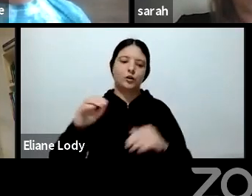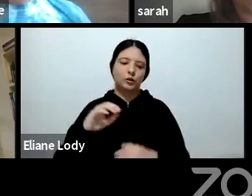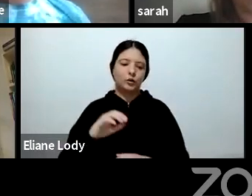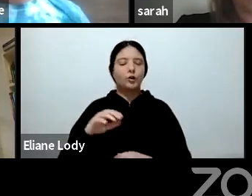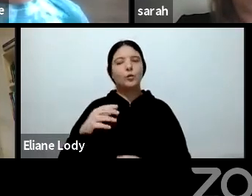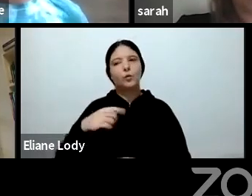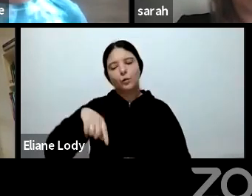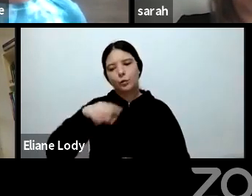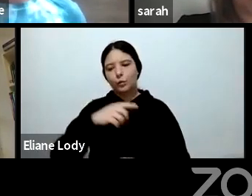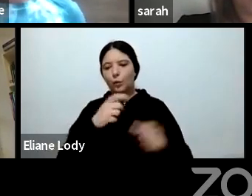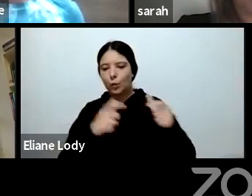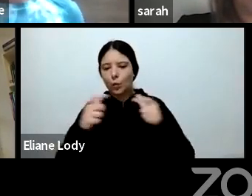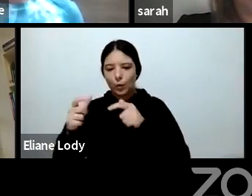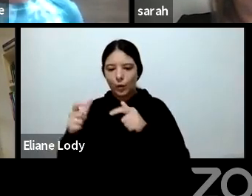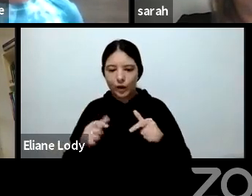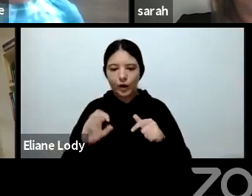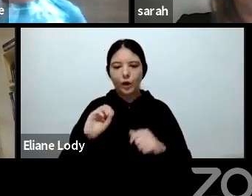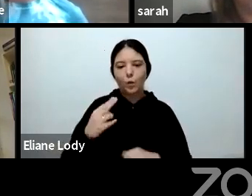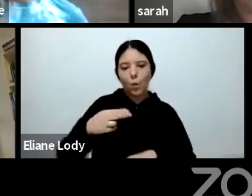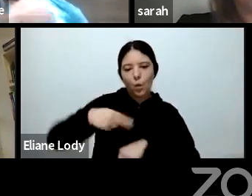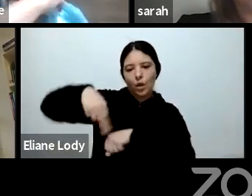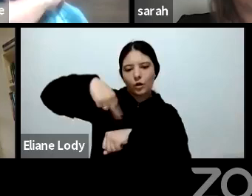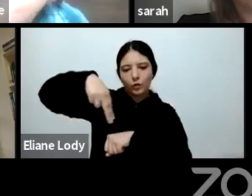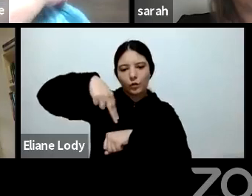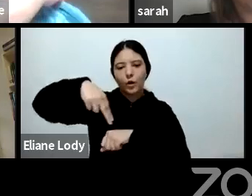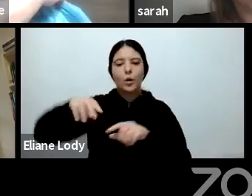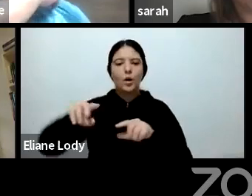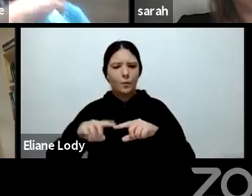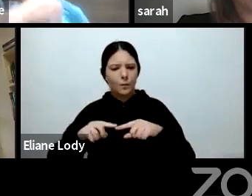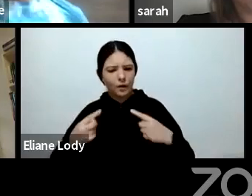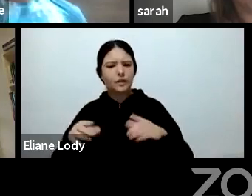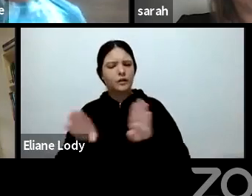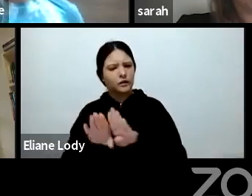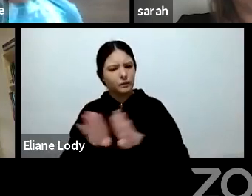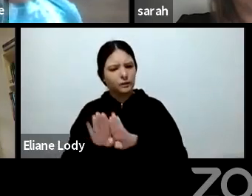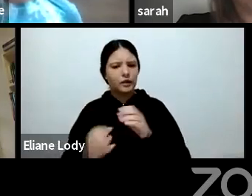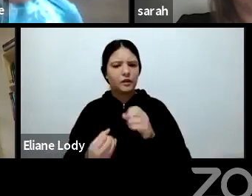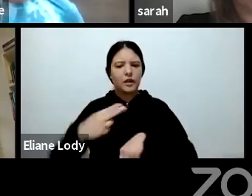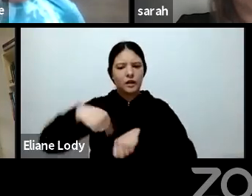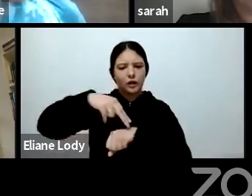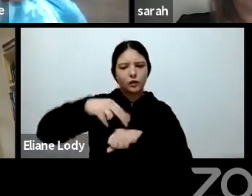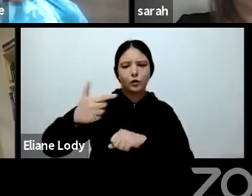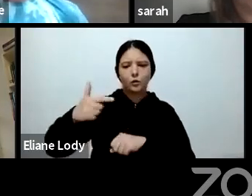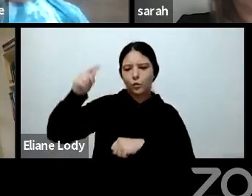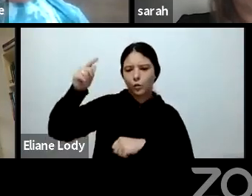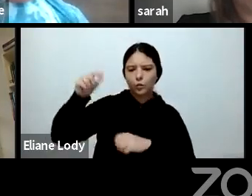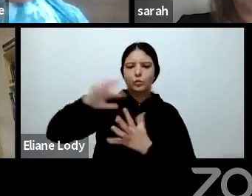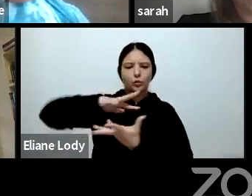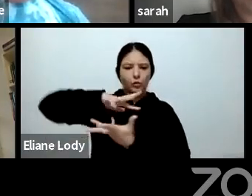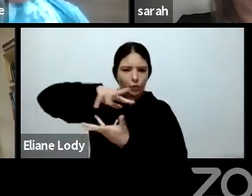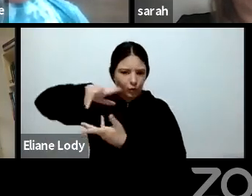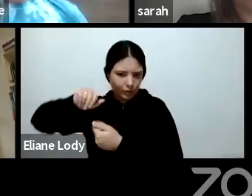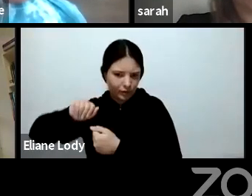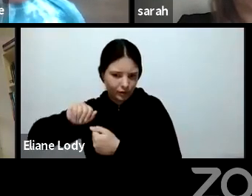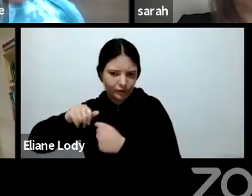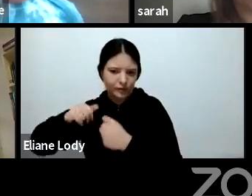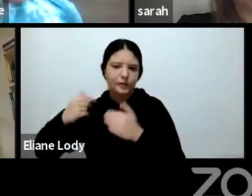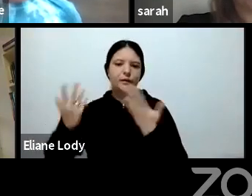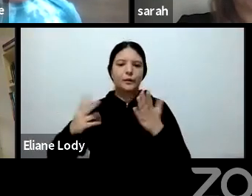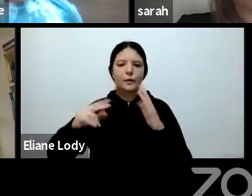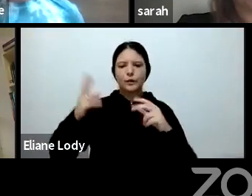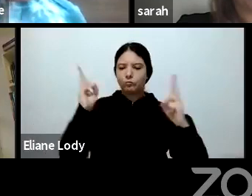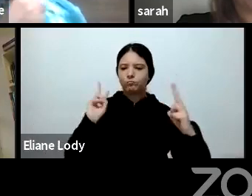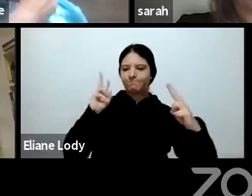locais e nacionais, né, a gente construa cidadanias transnacionais, cidadanias globais, né? Ou seja, que a gente se olhe